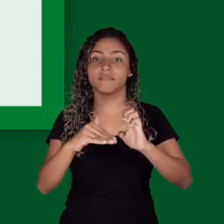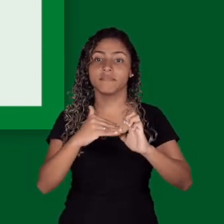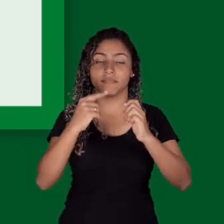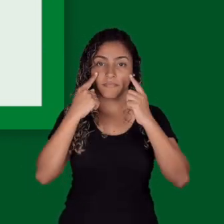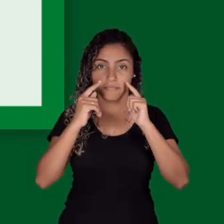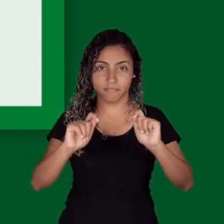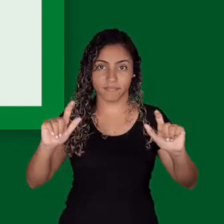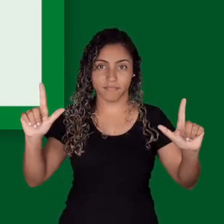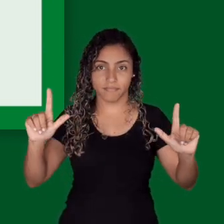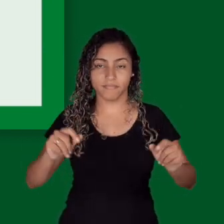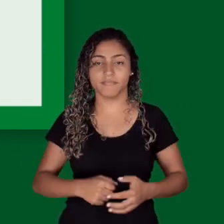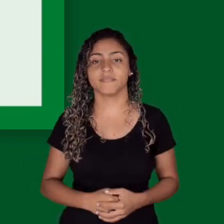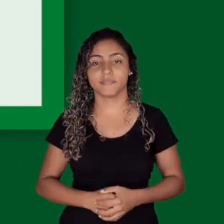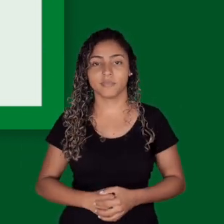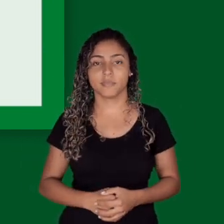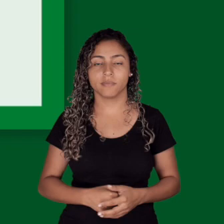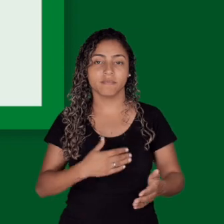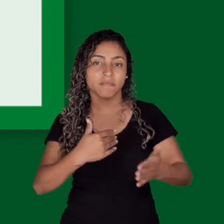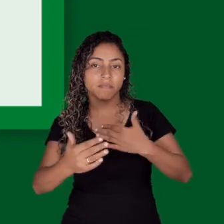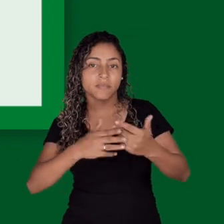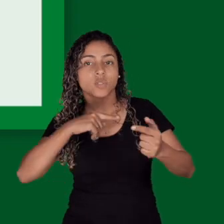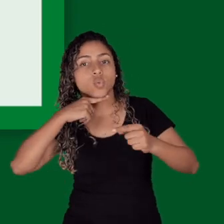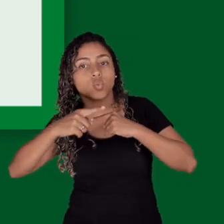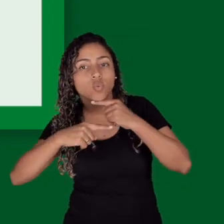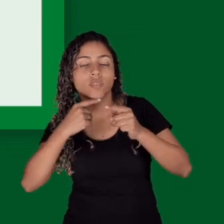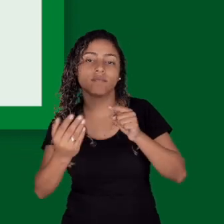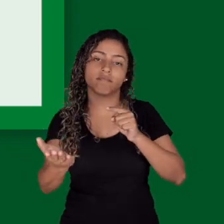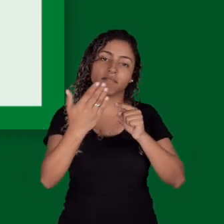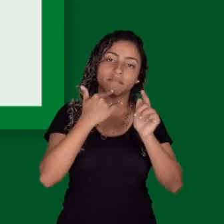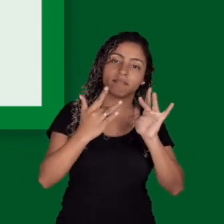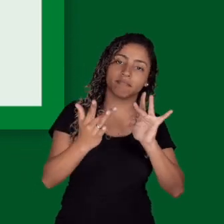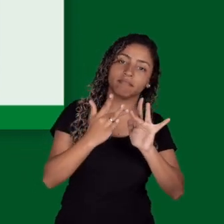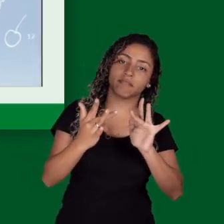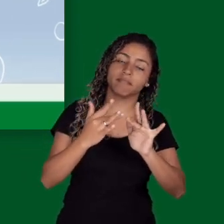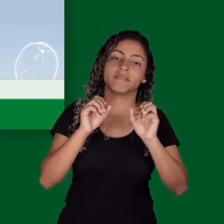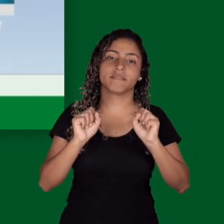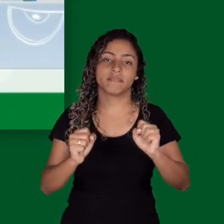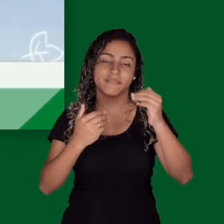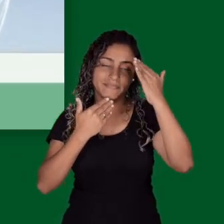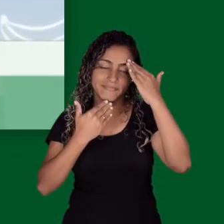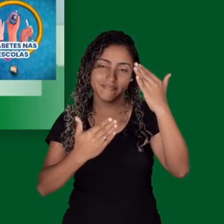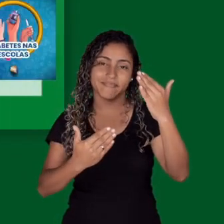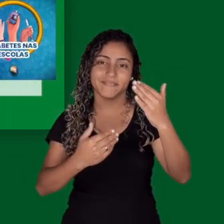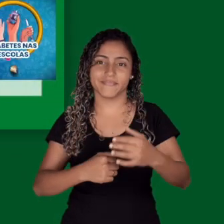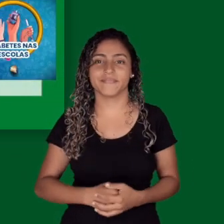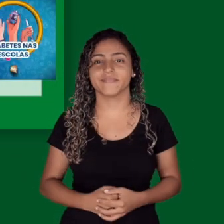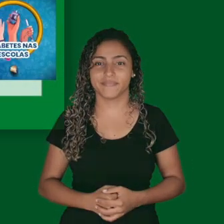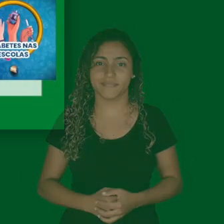GI.suap, qualquer dúvida e tá aí o nosso contato, e obrigada.